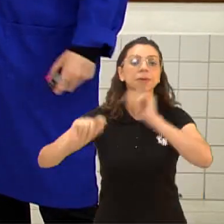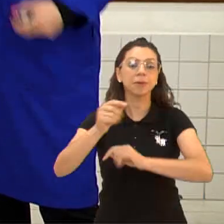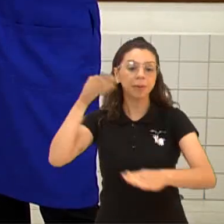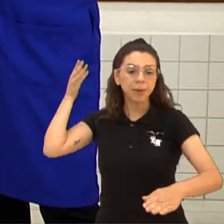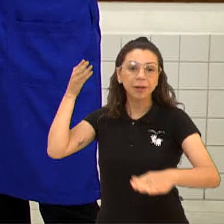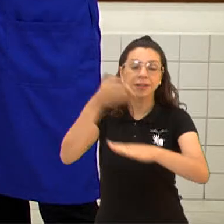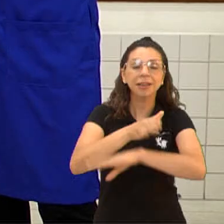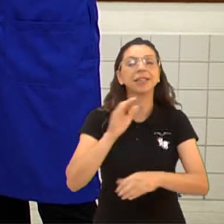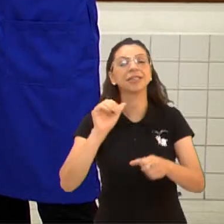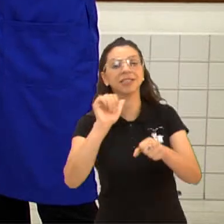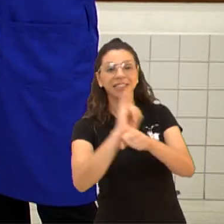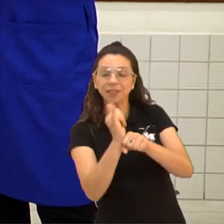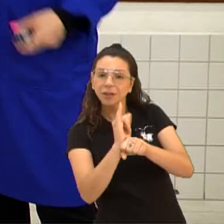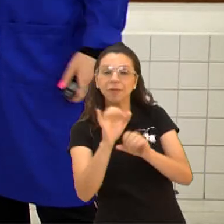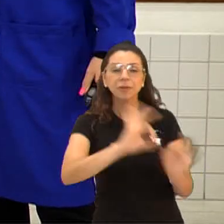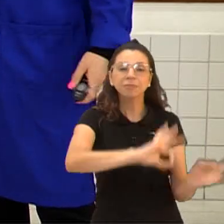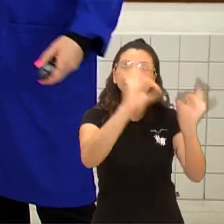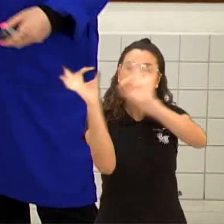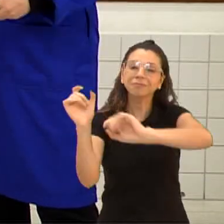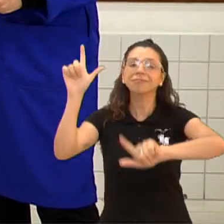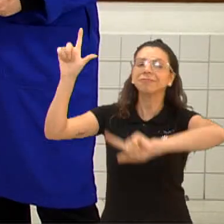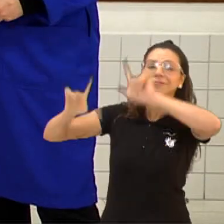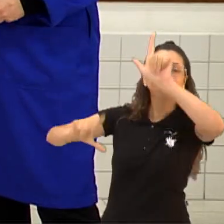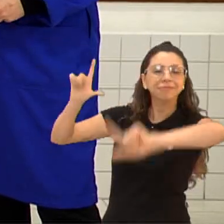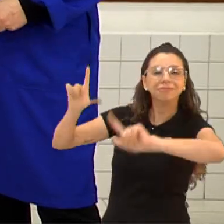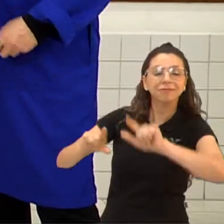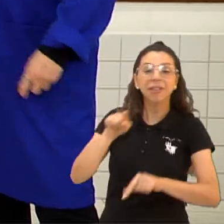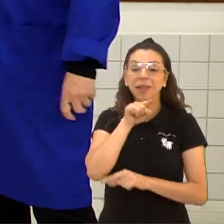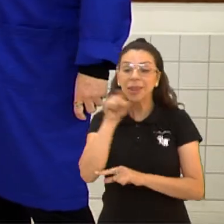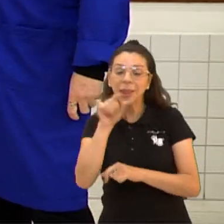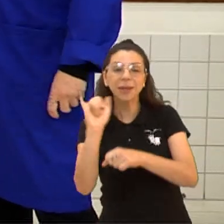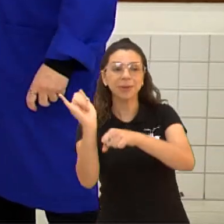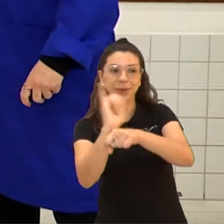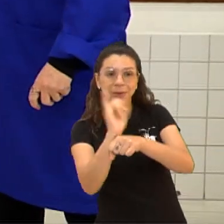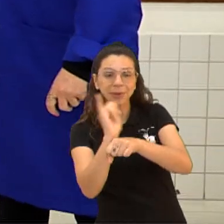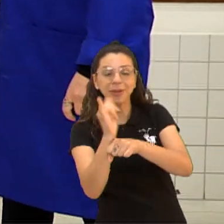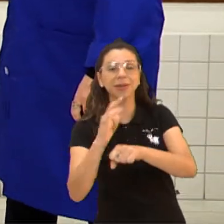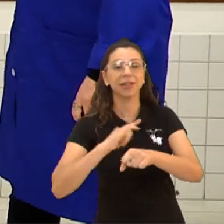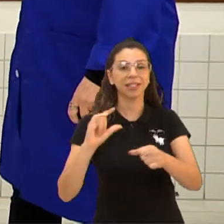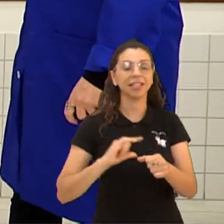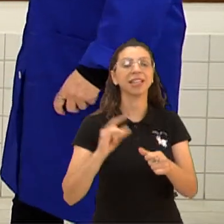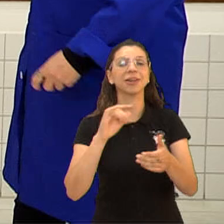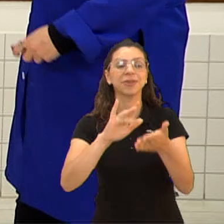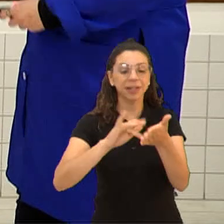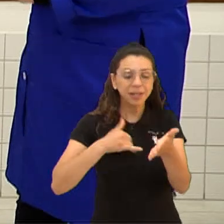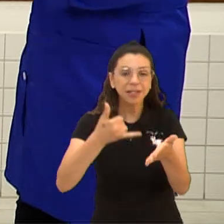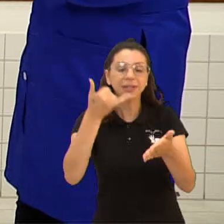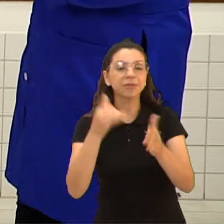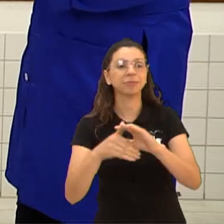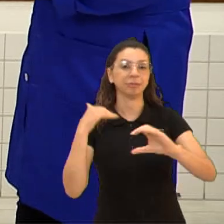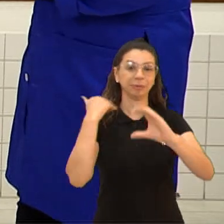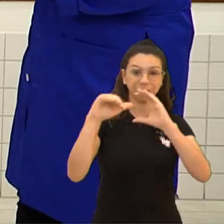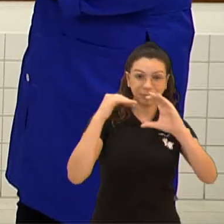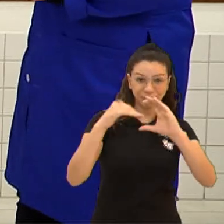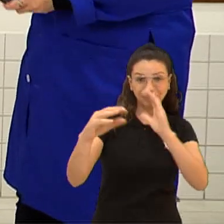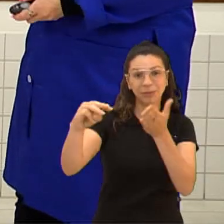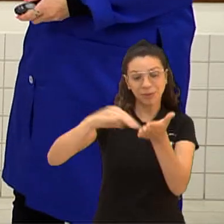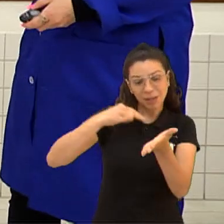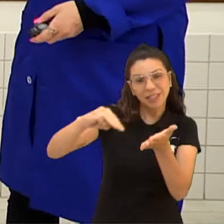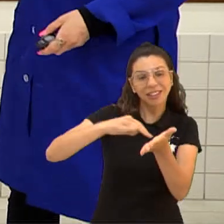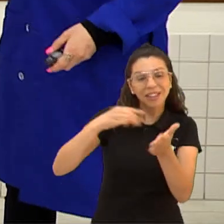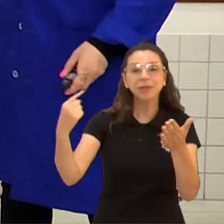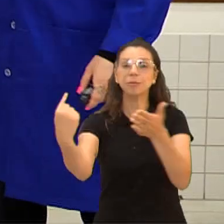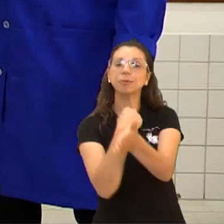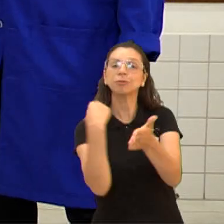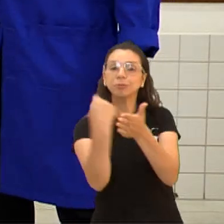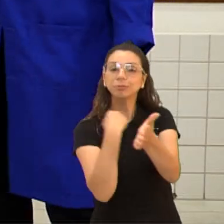pelo YouTube, quem está assistindo pela televisão, lá no YouTube estamos com o celular, mandem seus recadinhos para nós, façam as